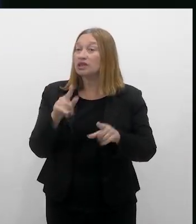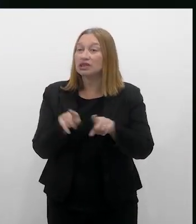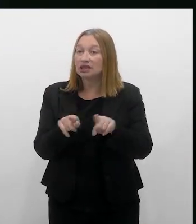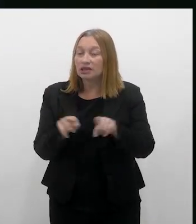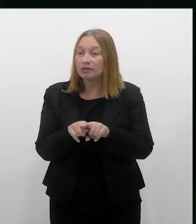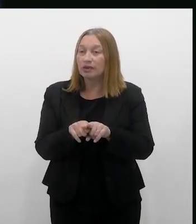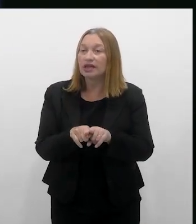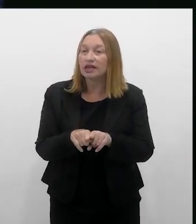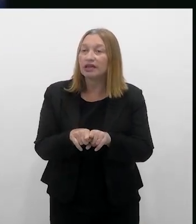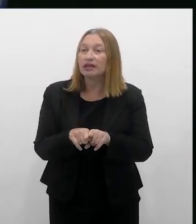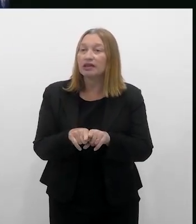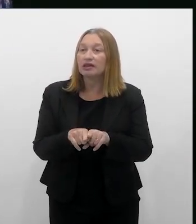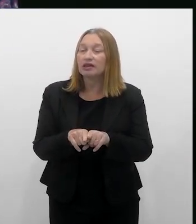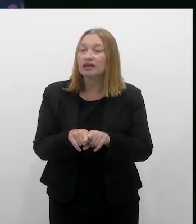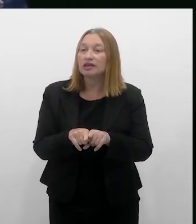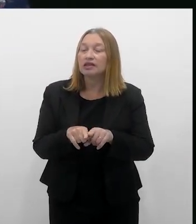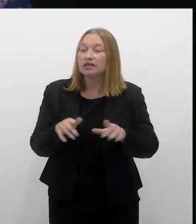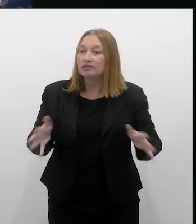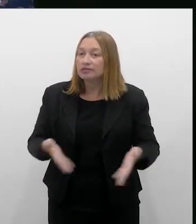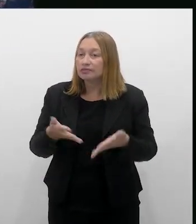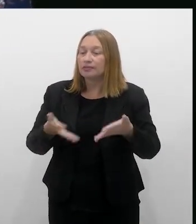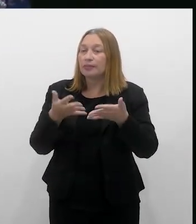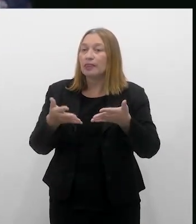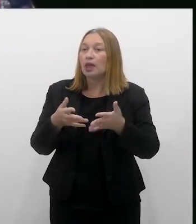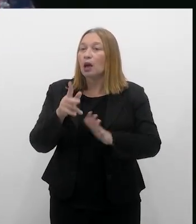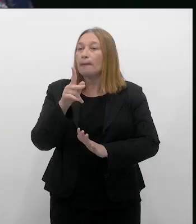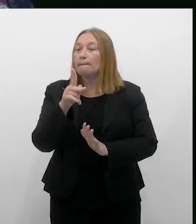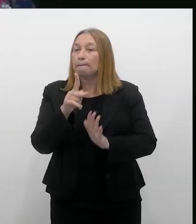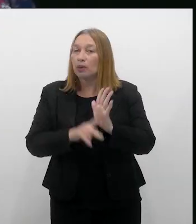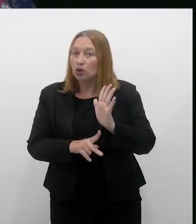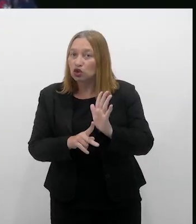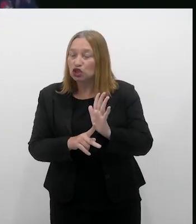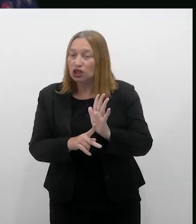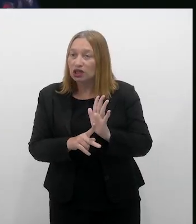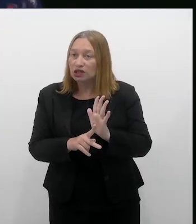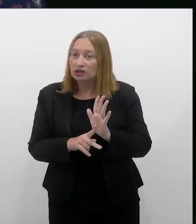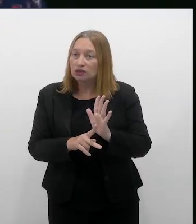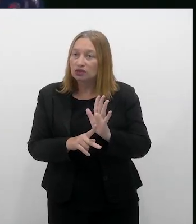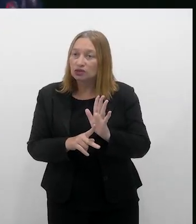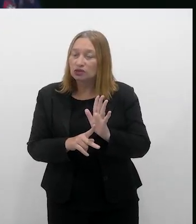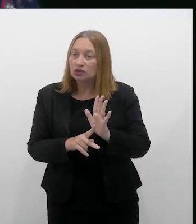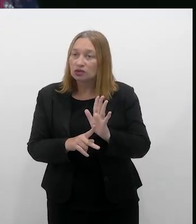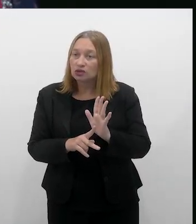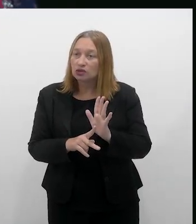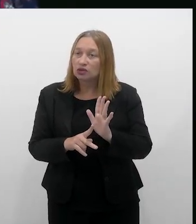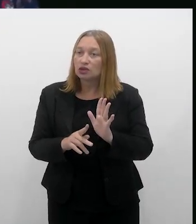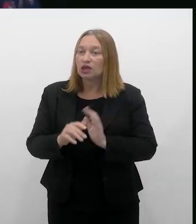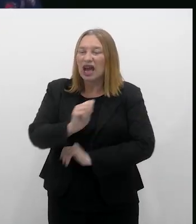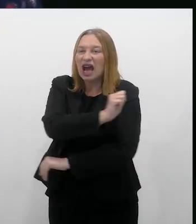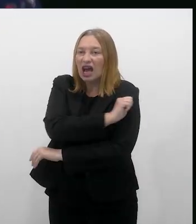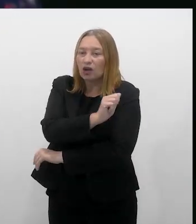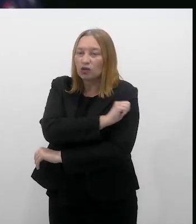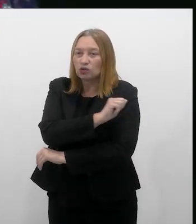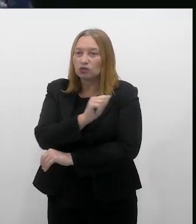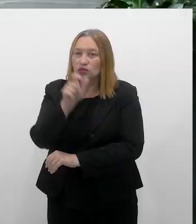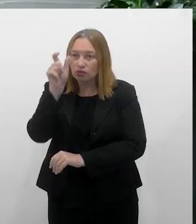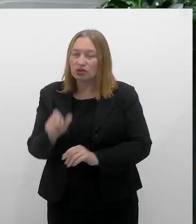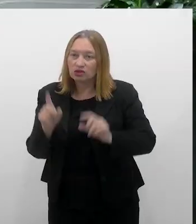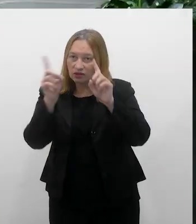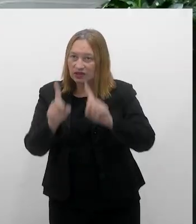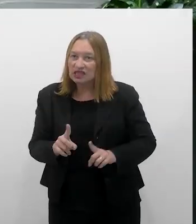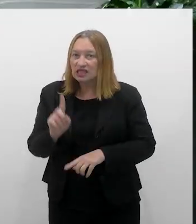foi a alimentação e a questão de fazer, de promover projetos para, eu acho que é assim que chama, né? Alunos